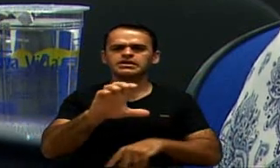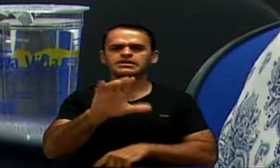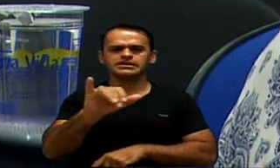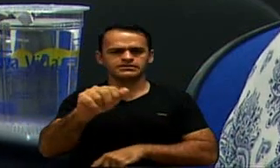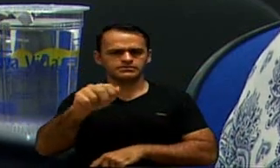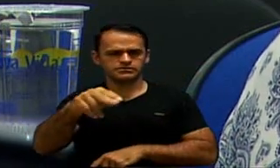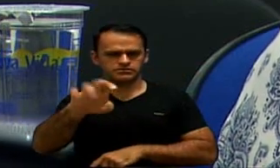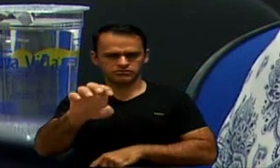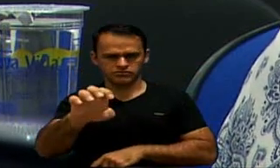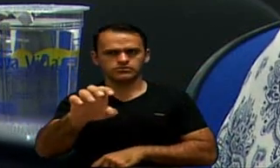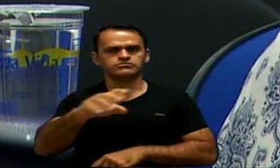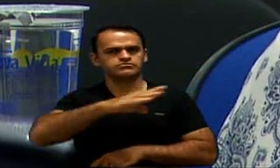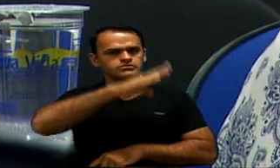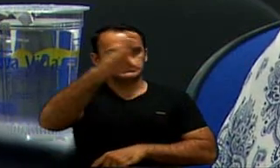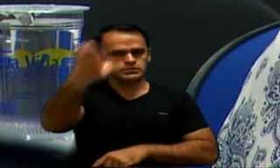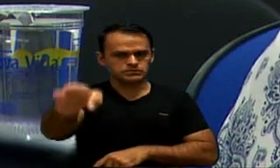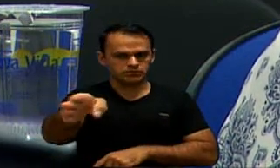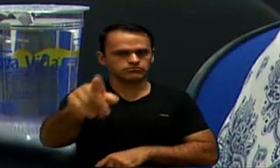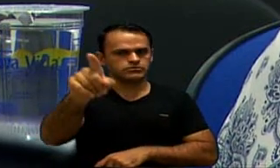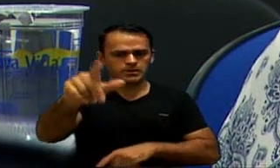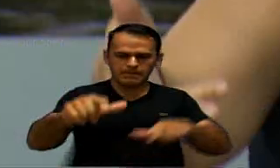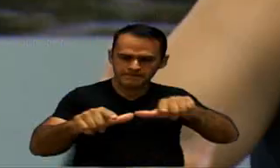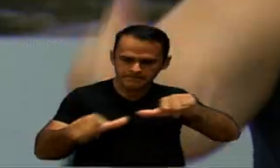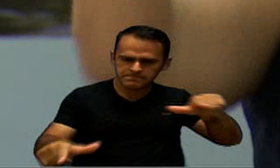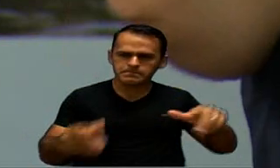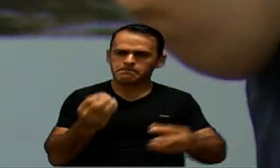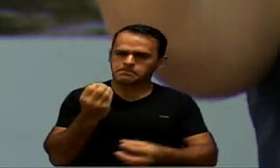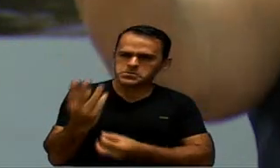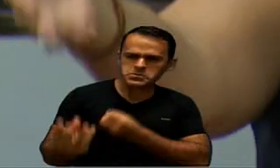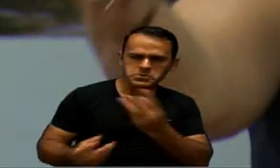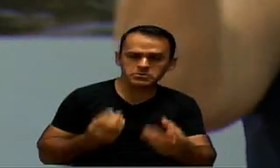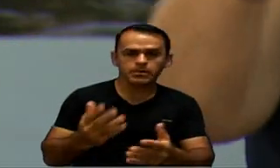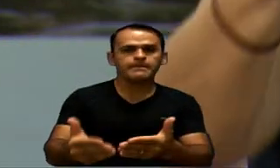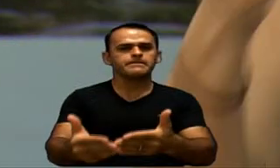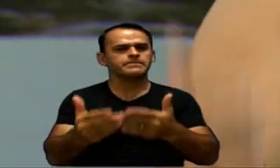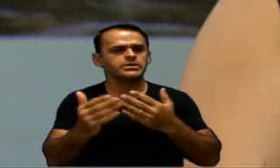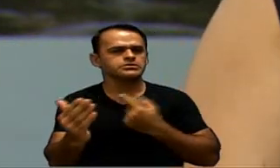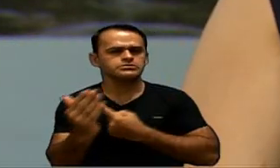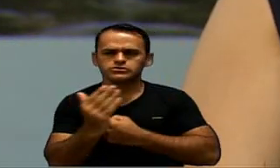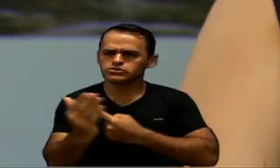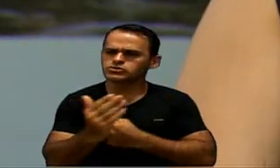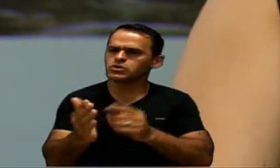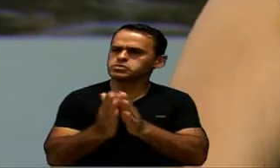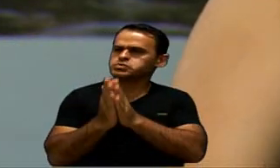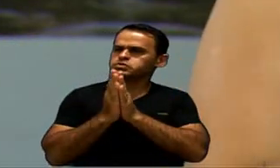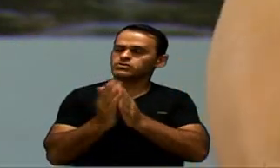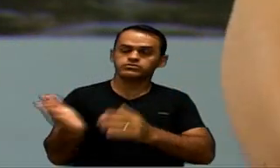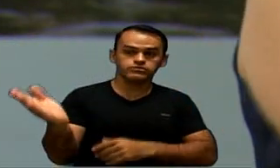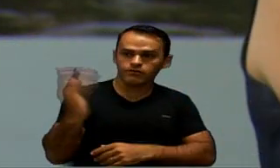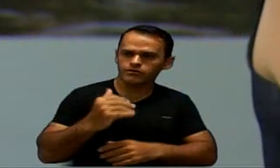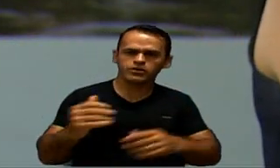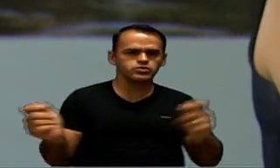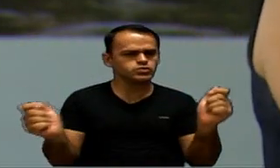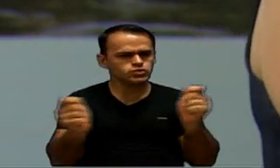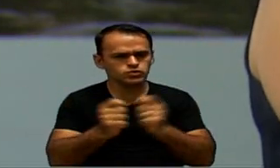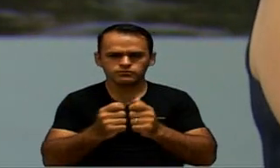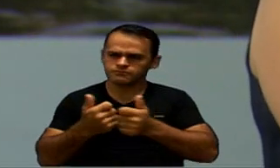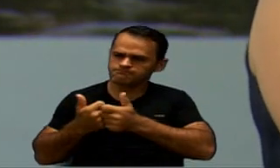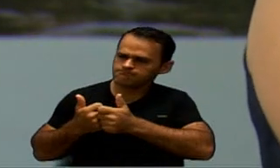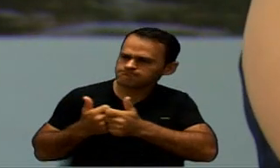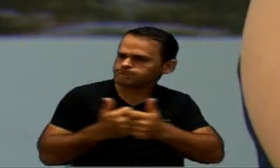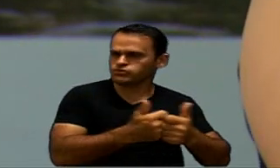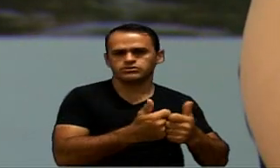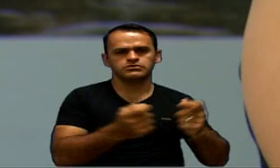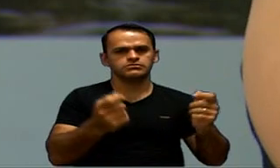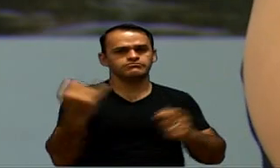também panfletando. Peço ajuda das companheiras que estão aqui, que estão nos assistindo, que nos acompanhem. Porque é importante que a